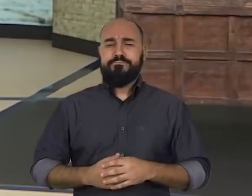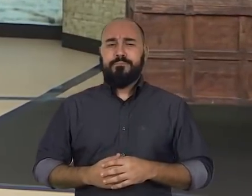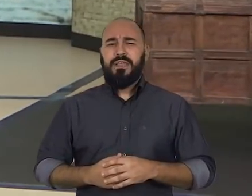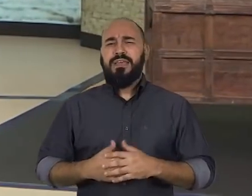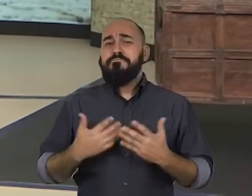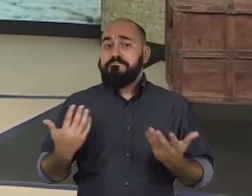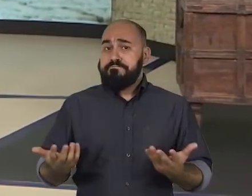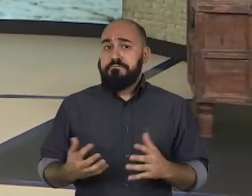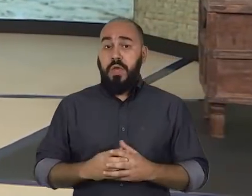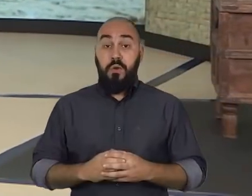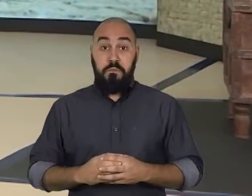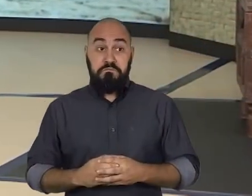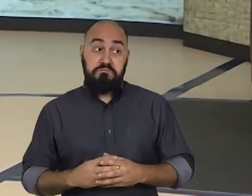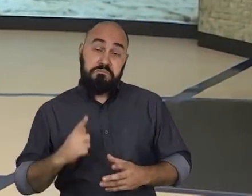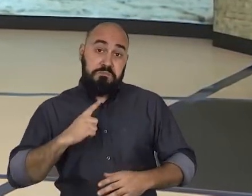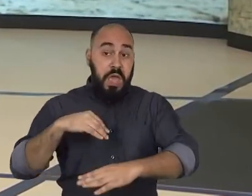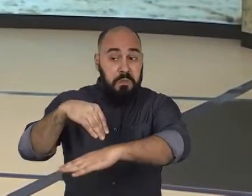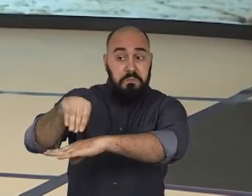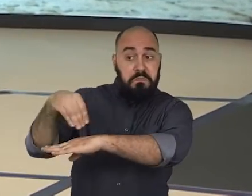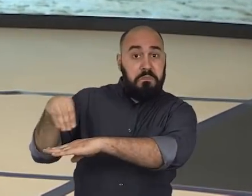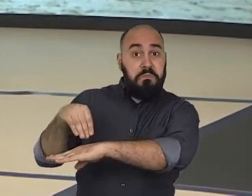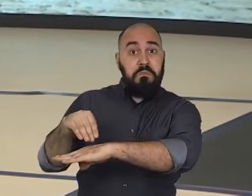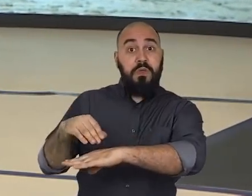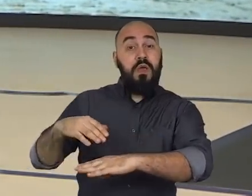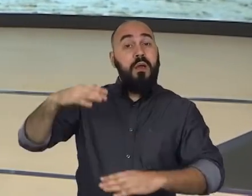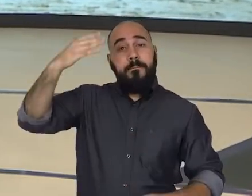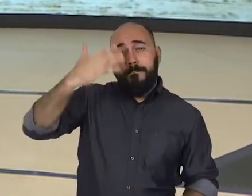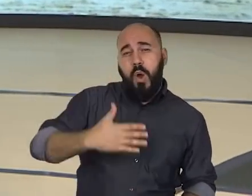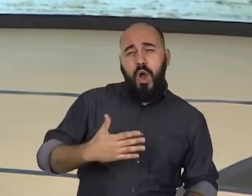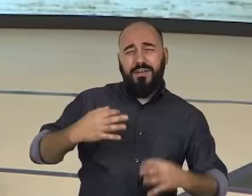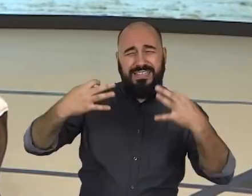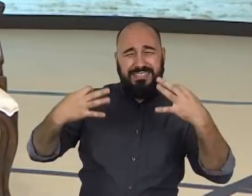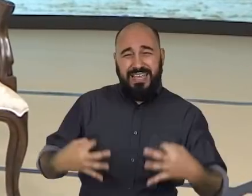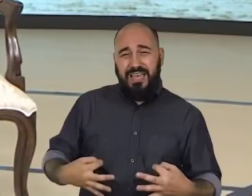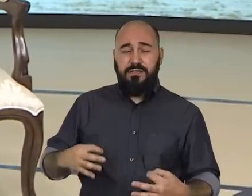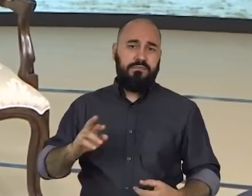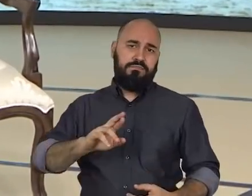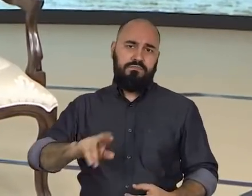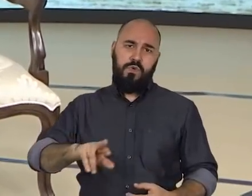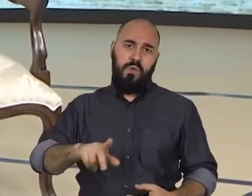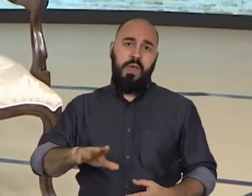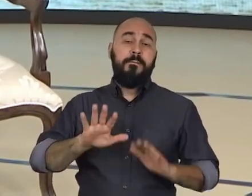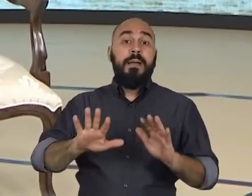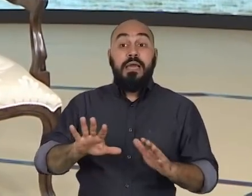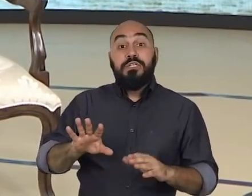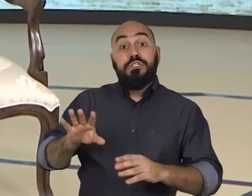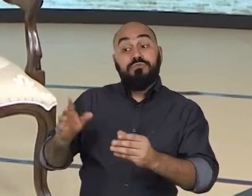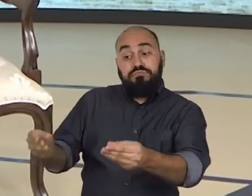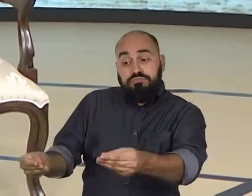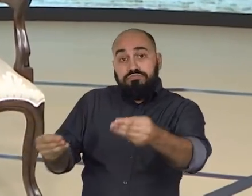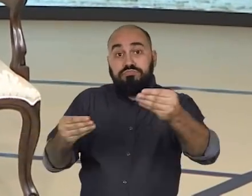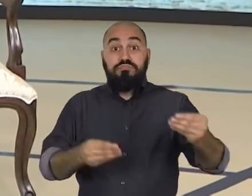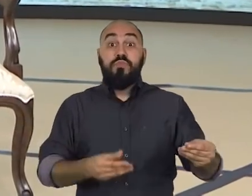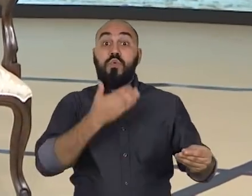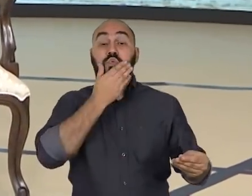conclusiva, mas que aumenta essa suposição, é a citação do historiador Flávio Joséfo, que, num texto